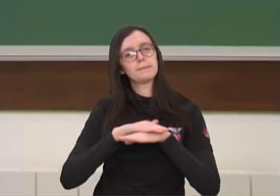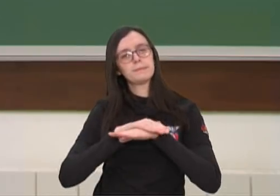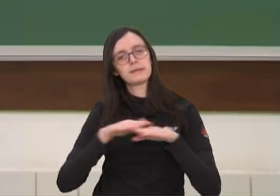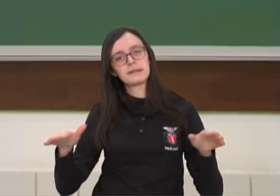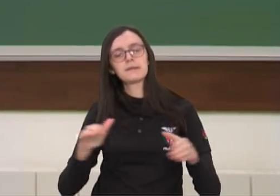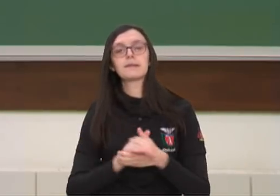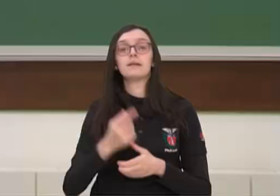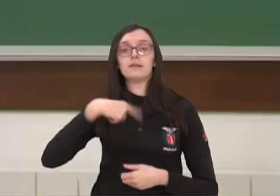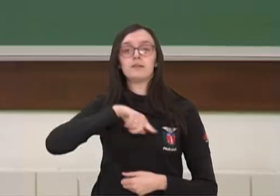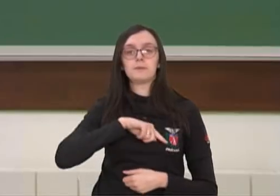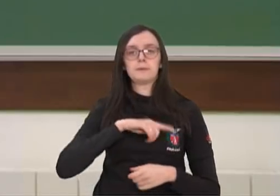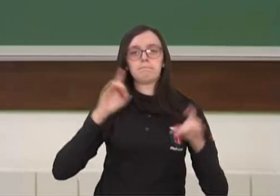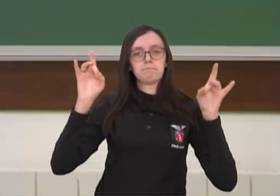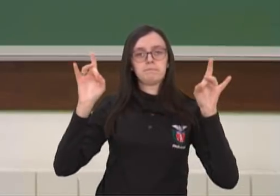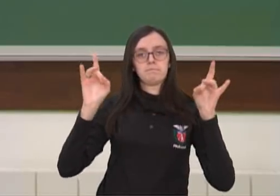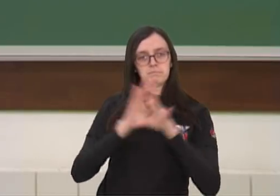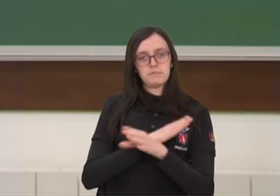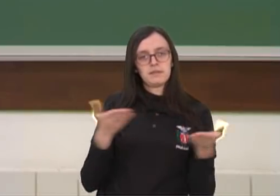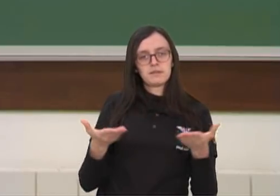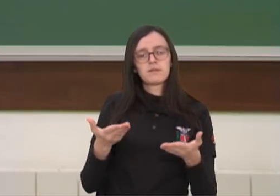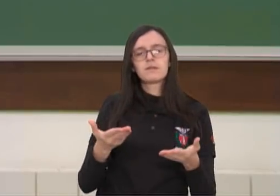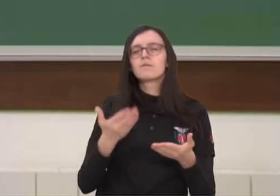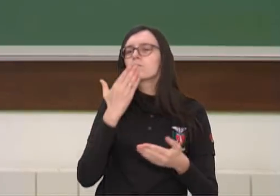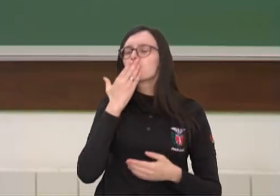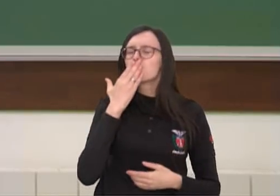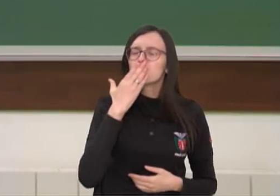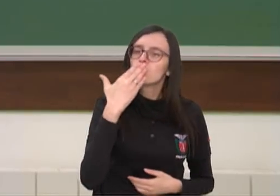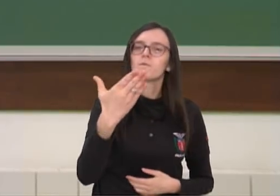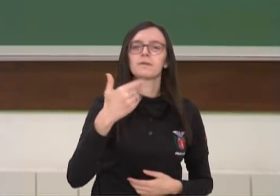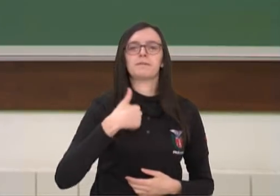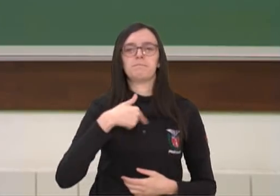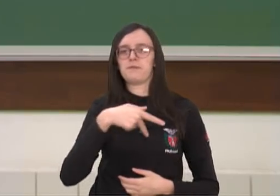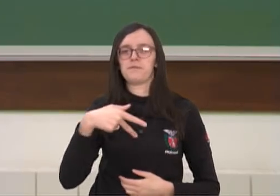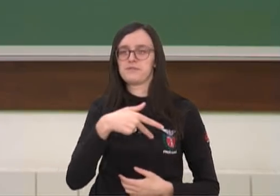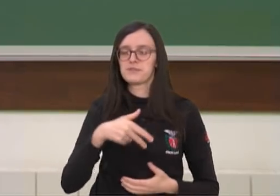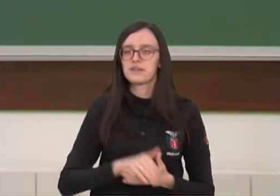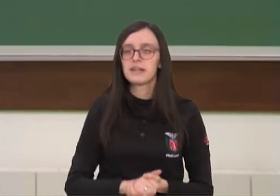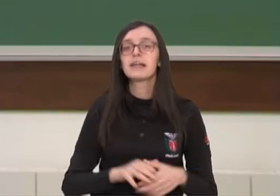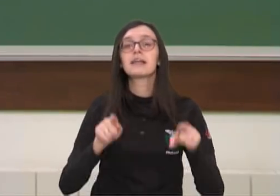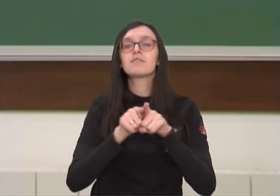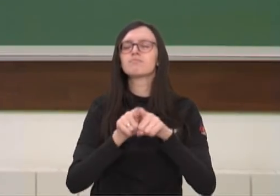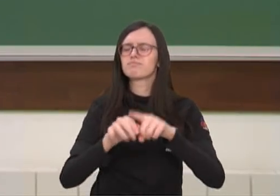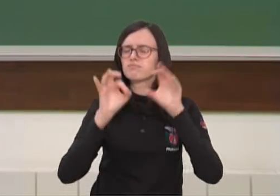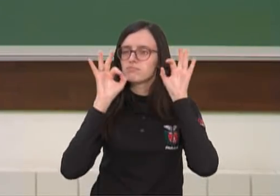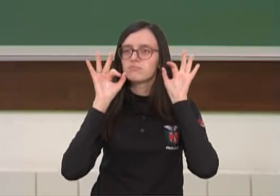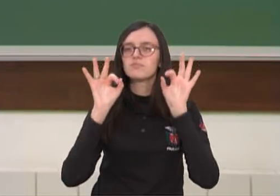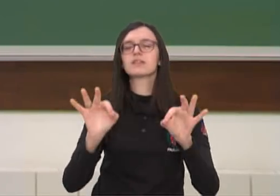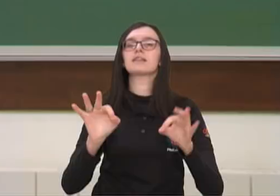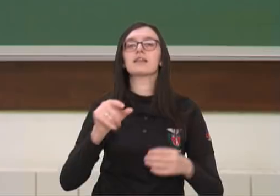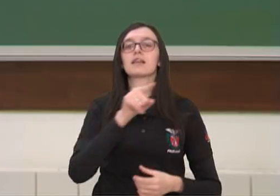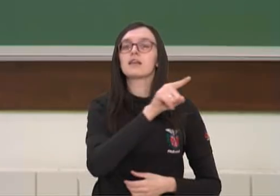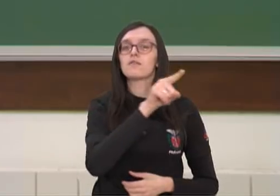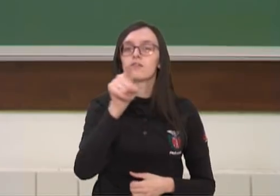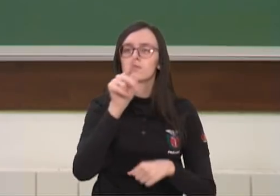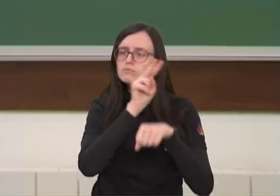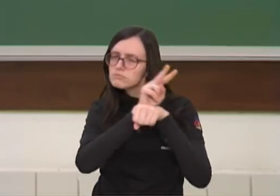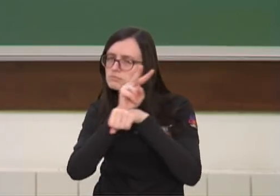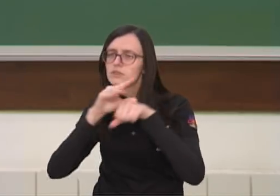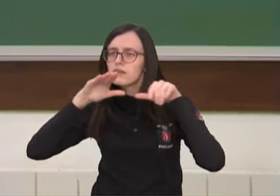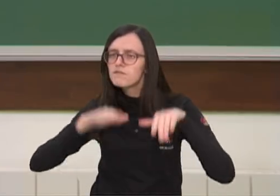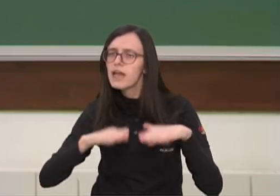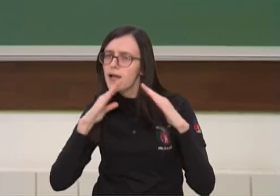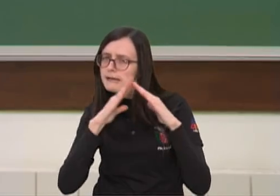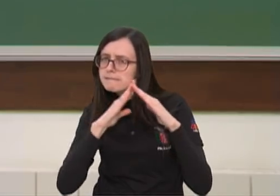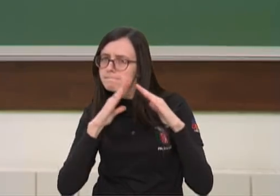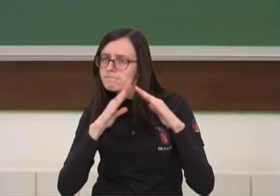só. A gente fica por aqui. Um beijo bem grande da professora. Com certeza, vocês se cuidando, ficando